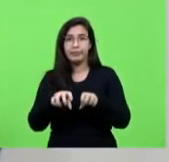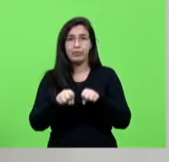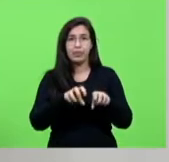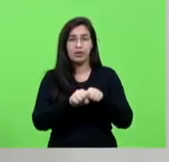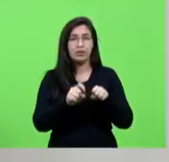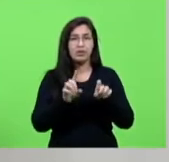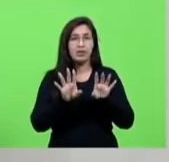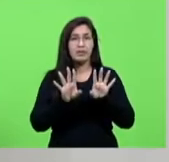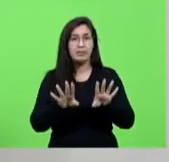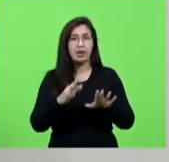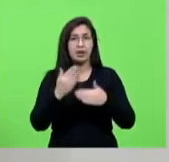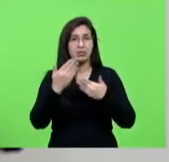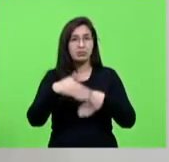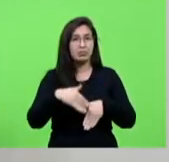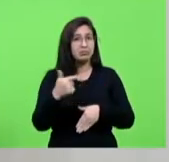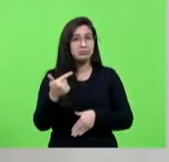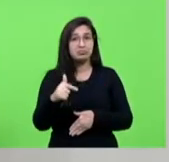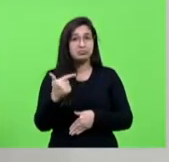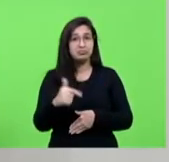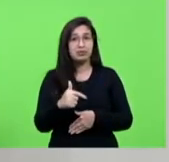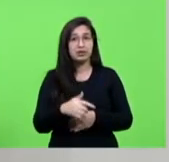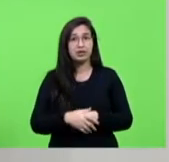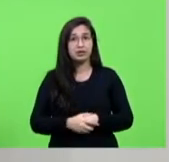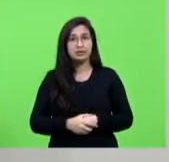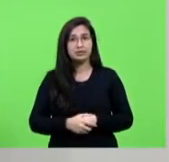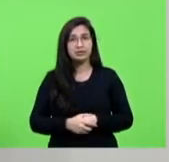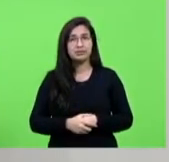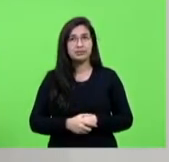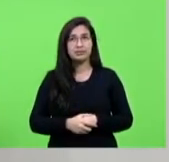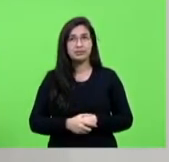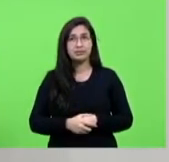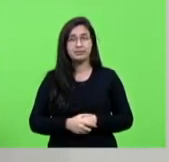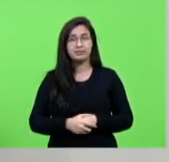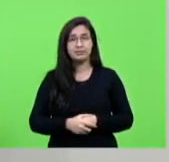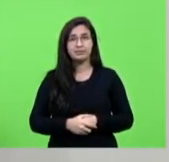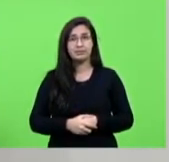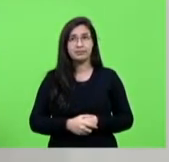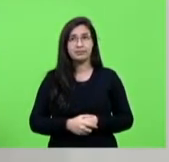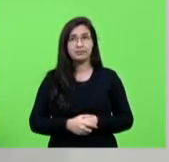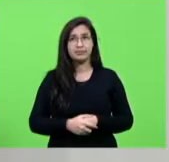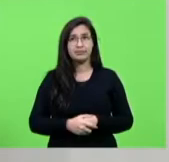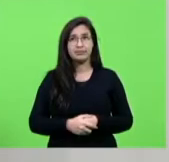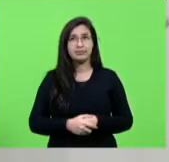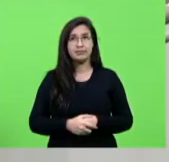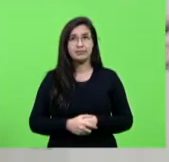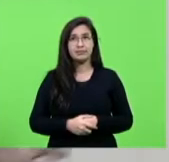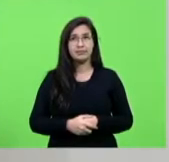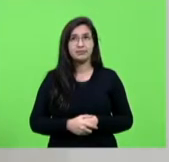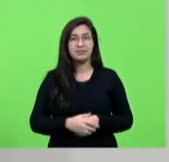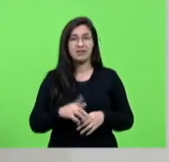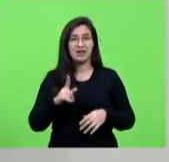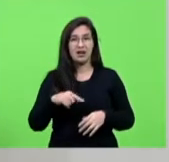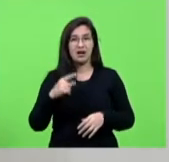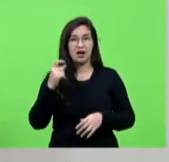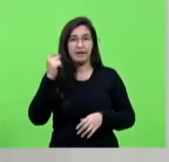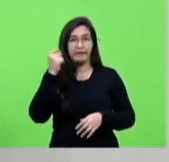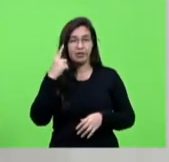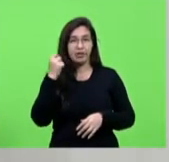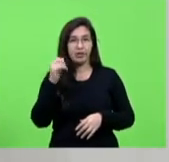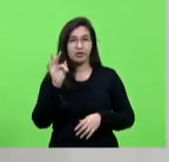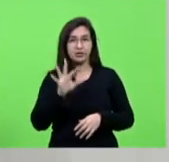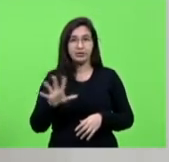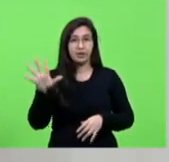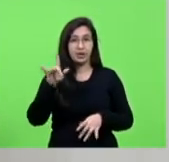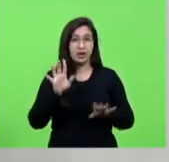avaliação dos alunos, se estão aprendendo, se não estão. É uma universidade federal... mas ninguém